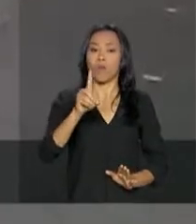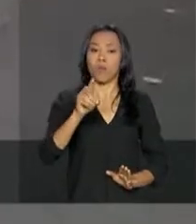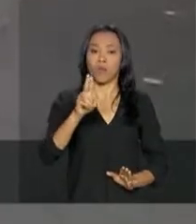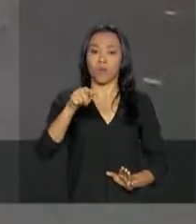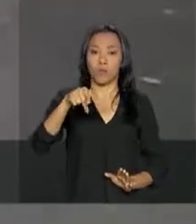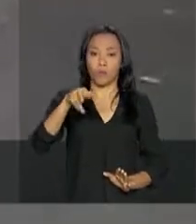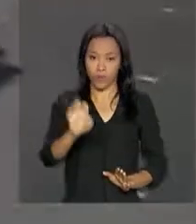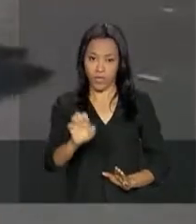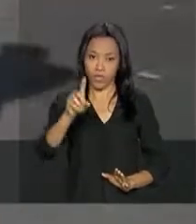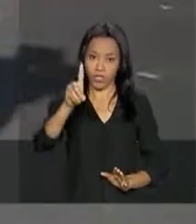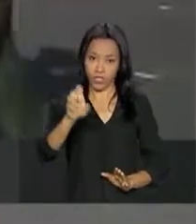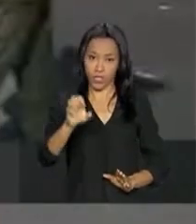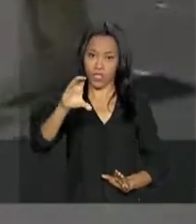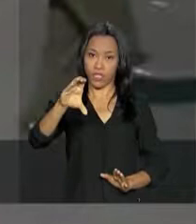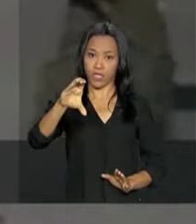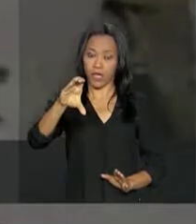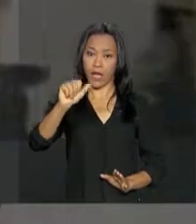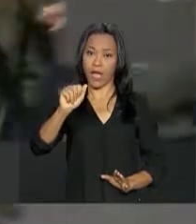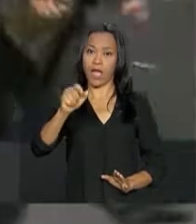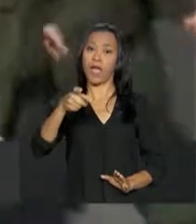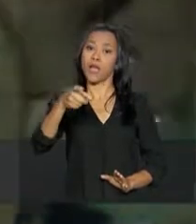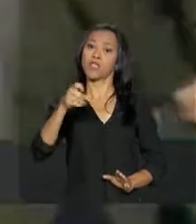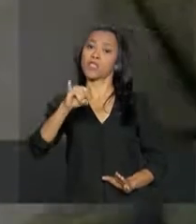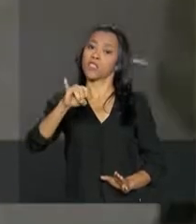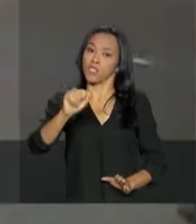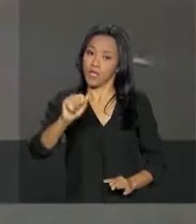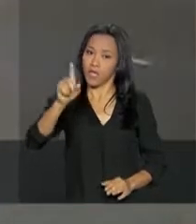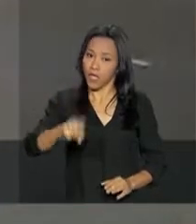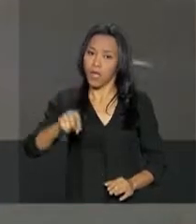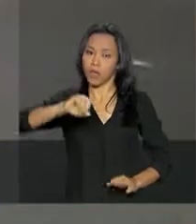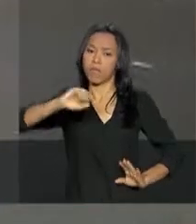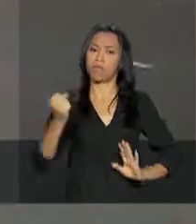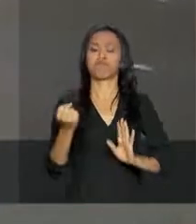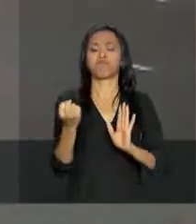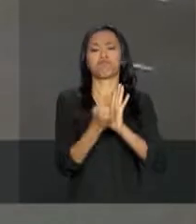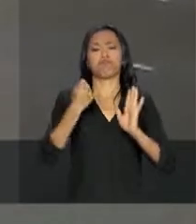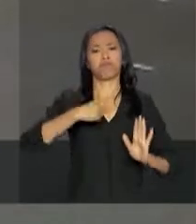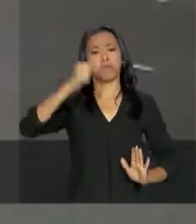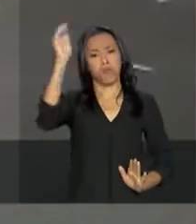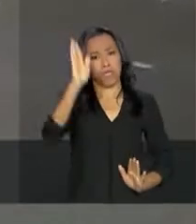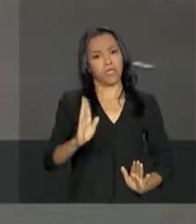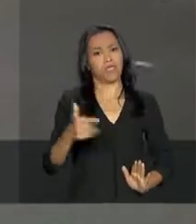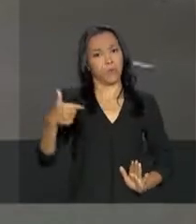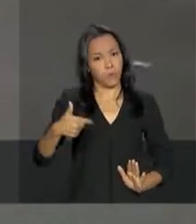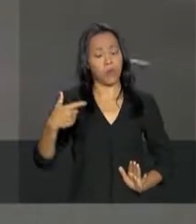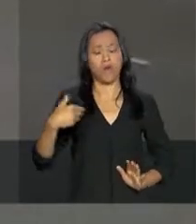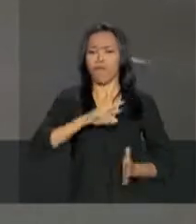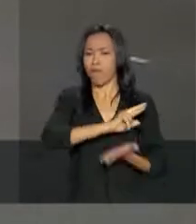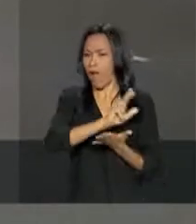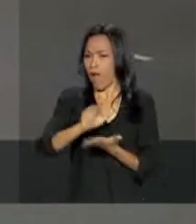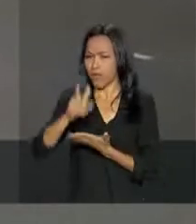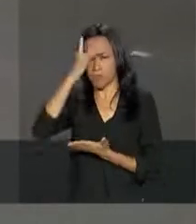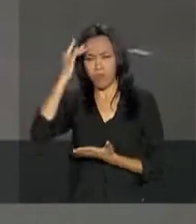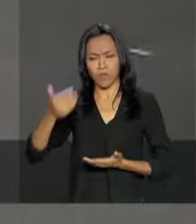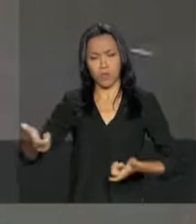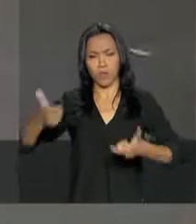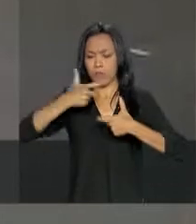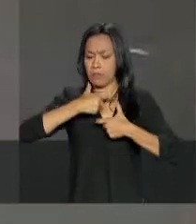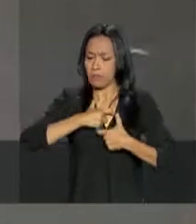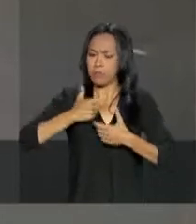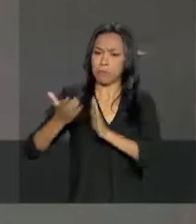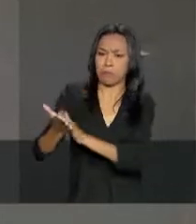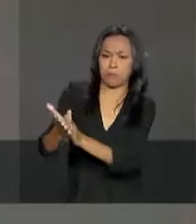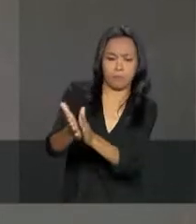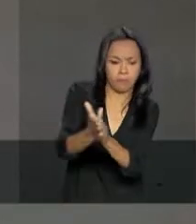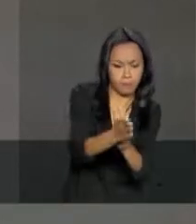Exército Brasileiro, soldado símbolo da pátria. O Exército vai condecorar diversas pessoas brasileiras e